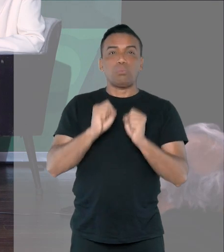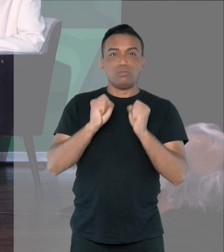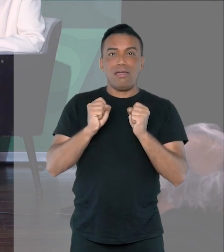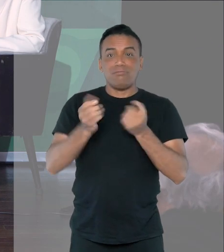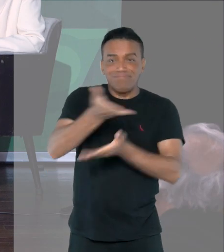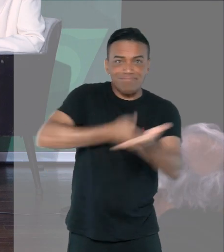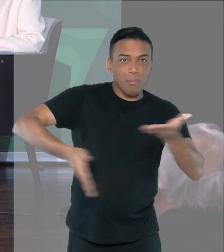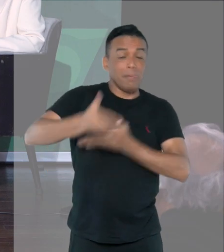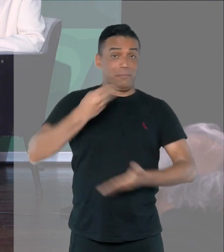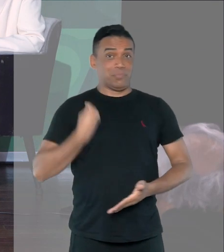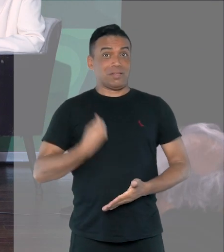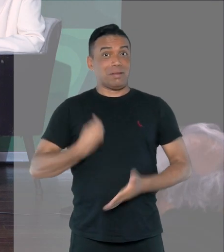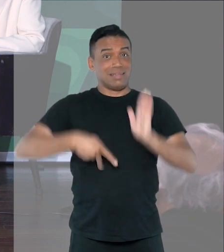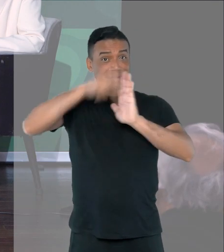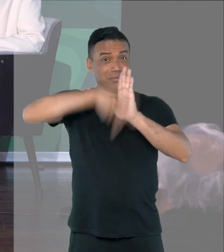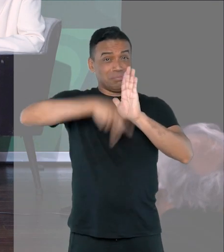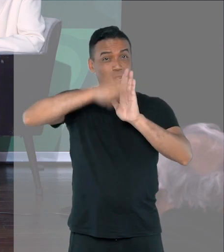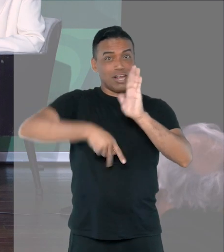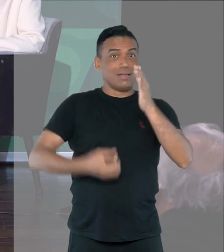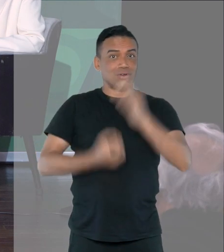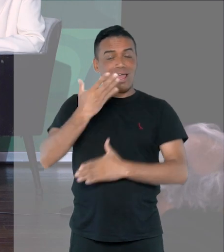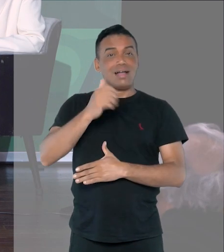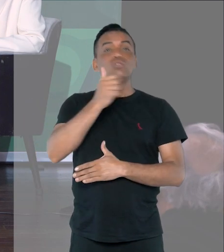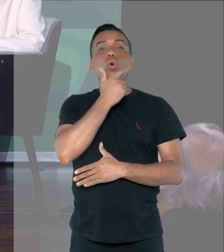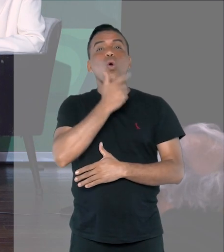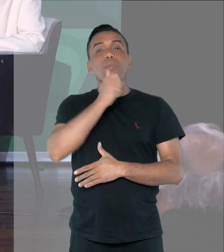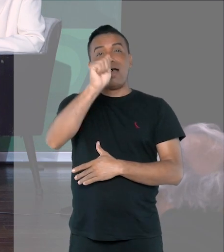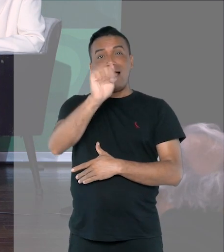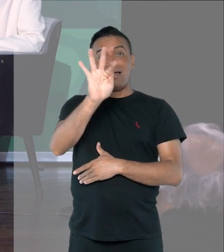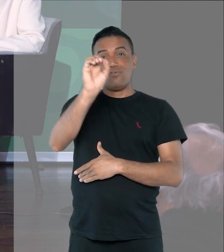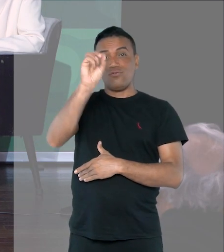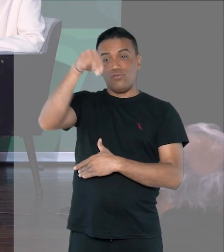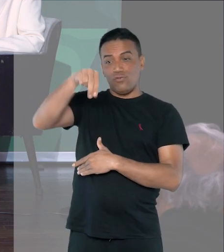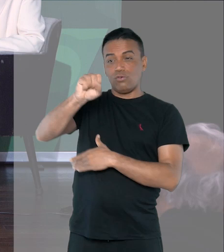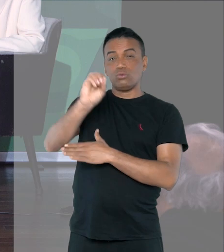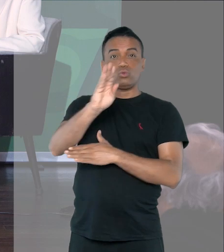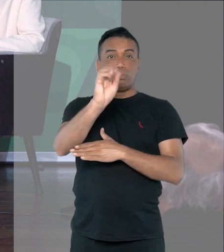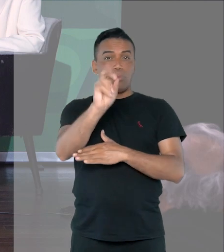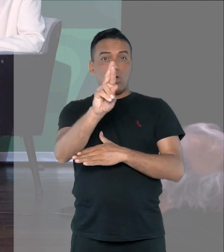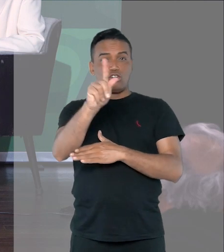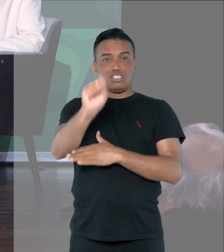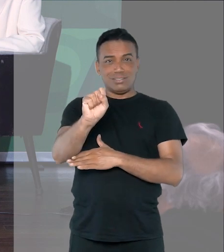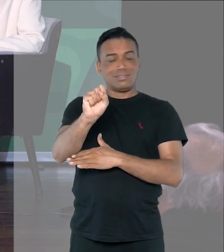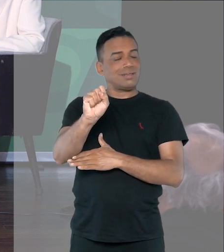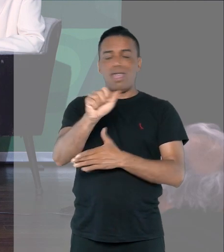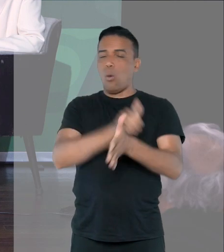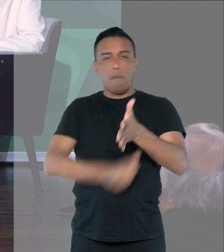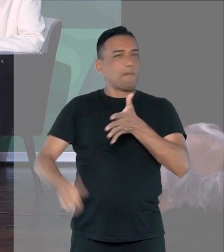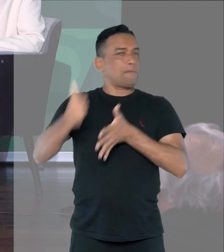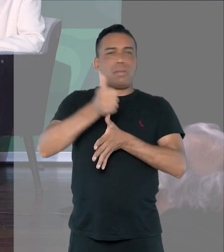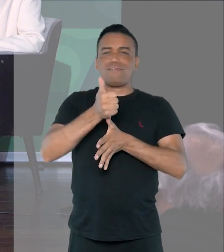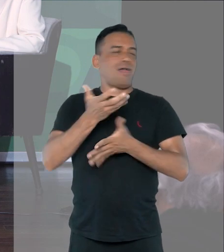dividir, estar presente nesse projeto idealizado pelo Afonso Borges, é um privilégio enorme,